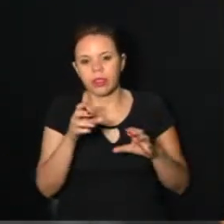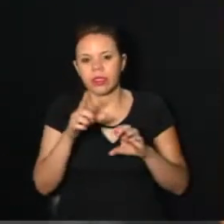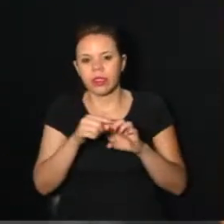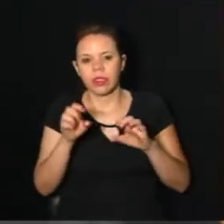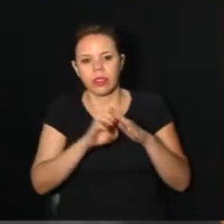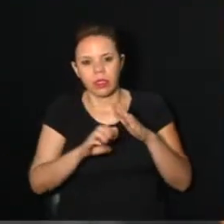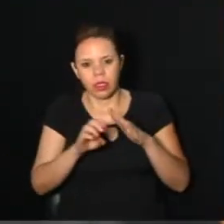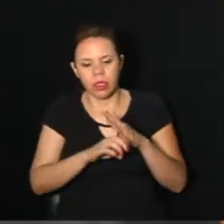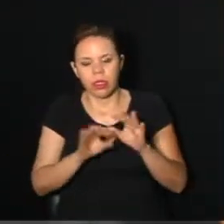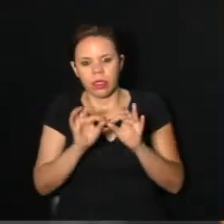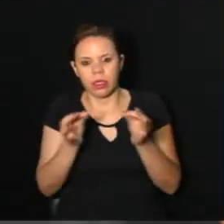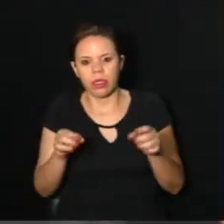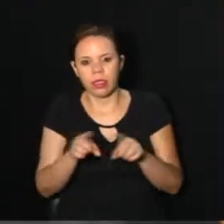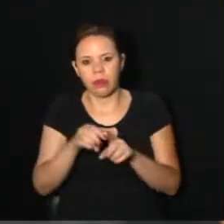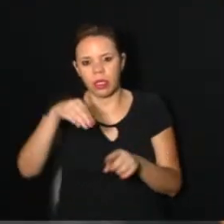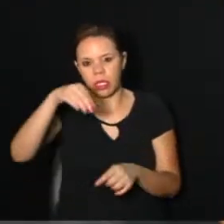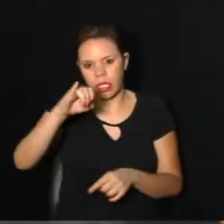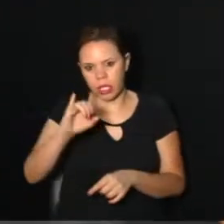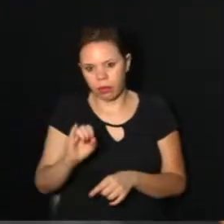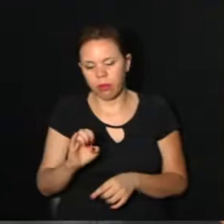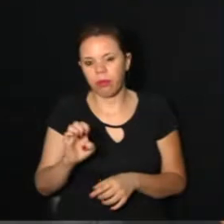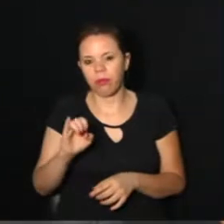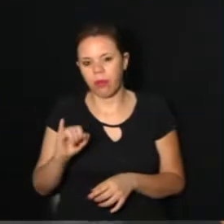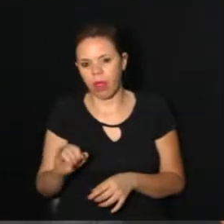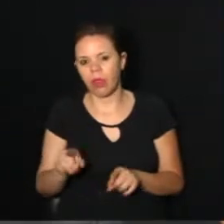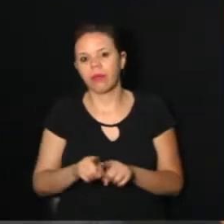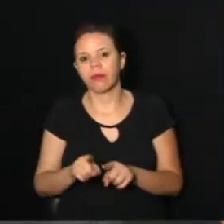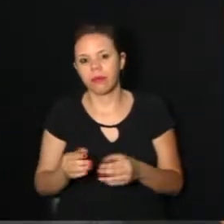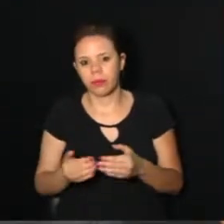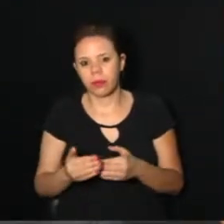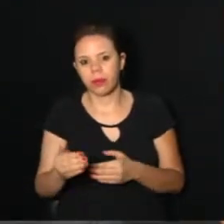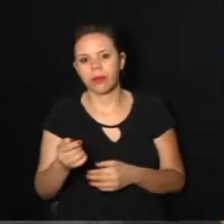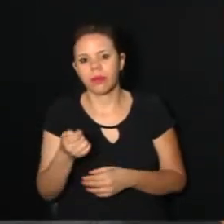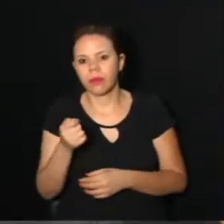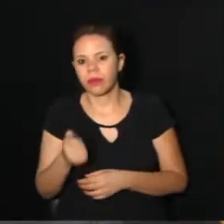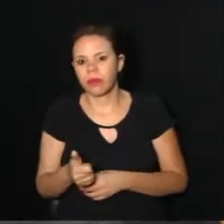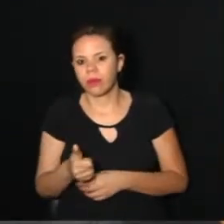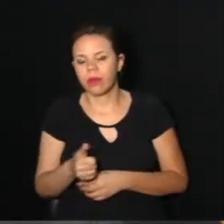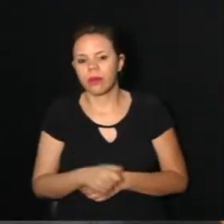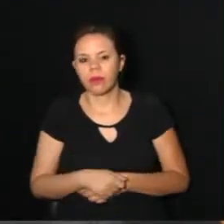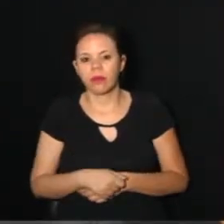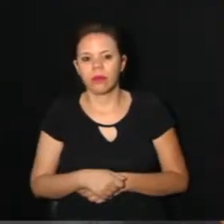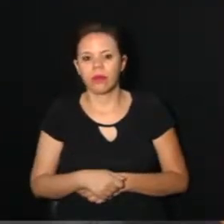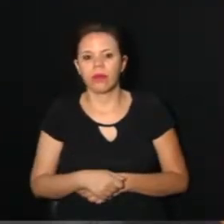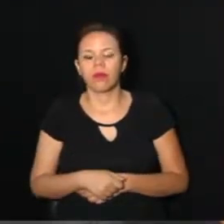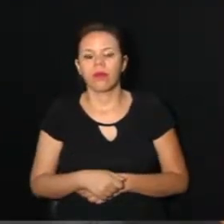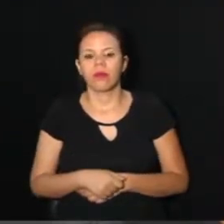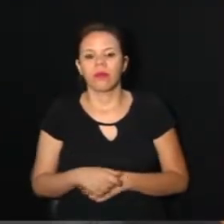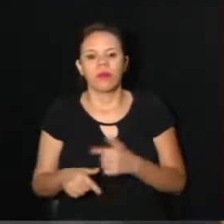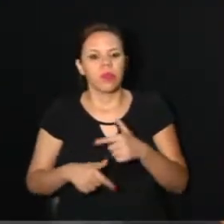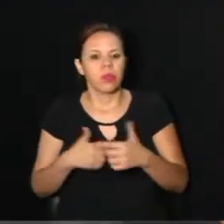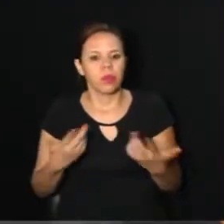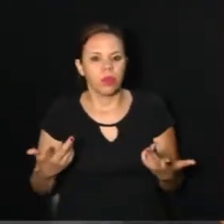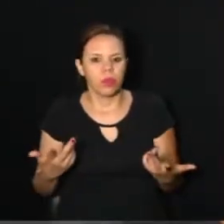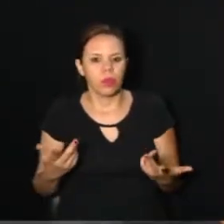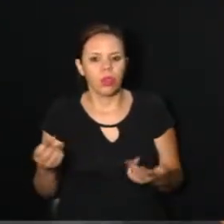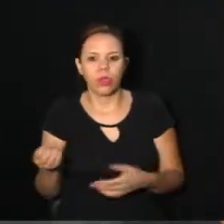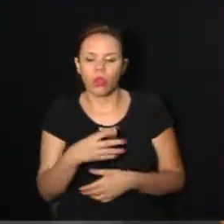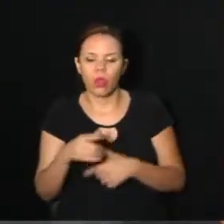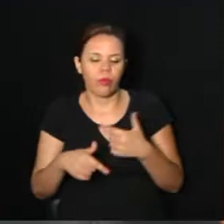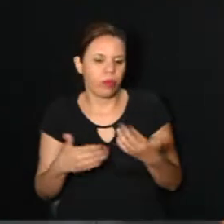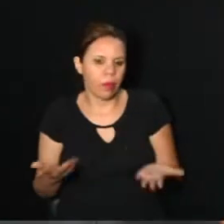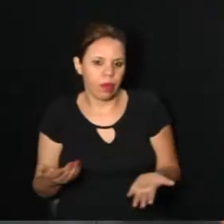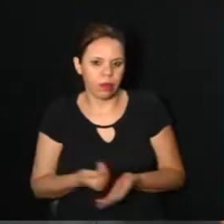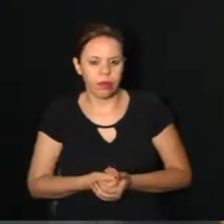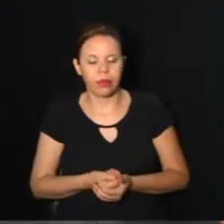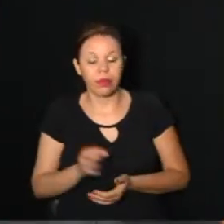empresas, o MEI especificamente, passam a ser quase que uma atividade, um novo emprego, tá certo?